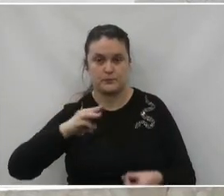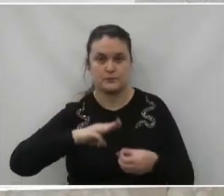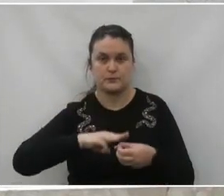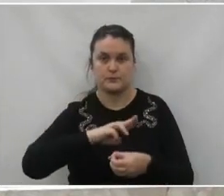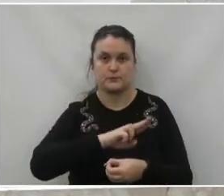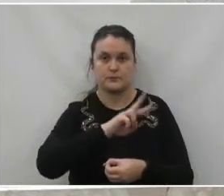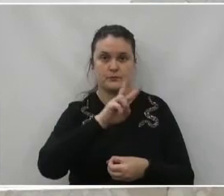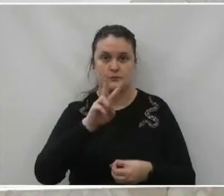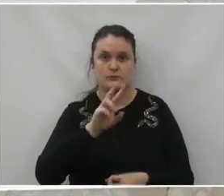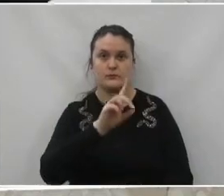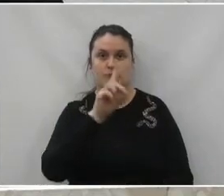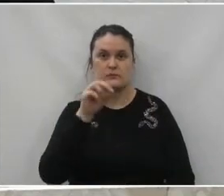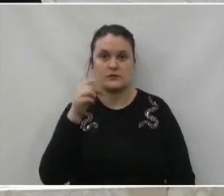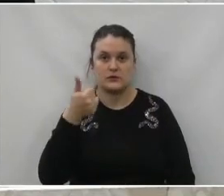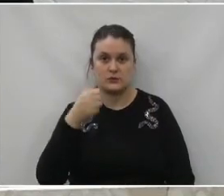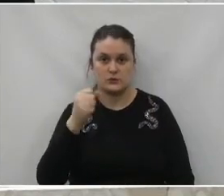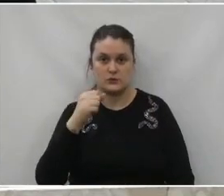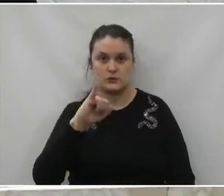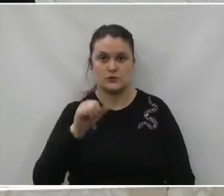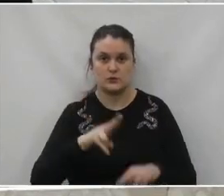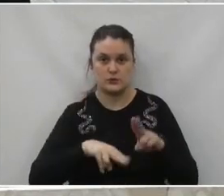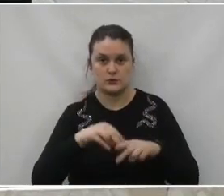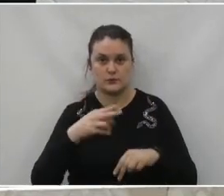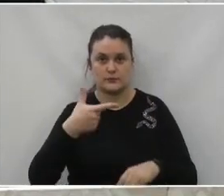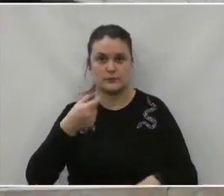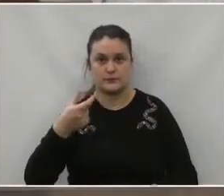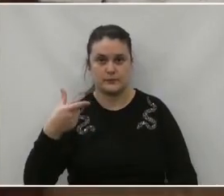Vitória, 18 de junho de 2020.